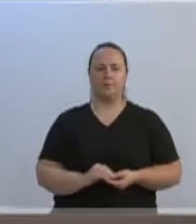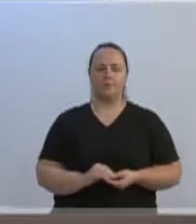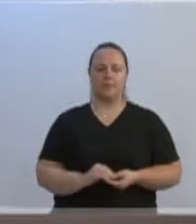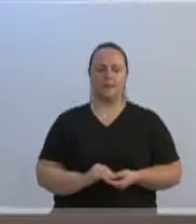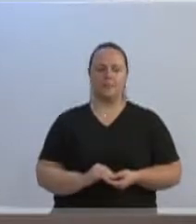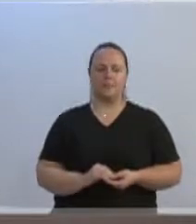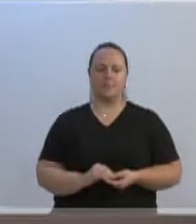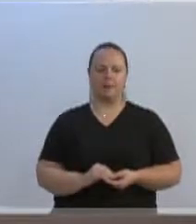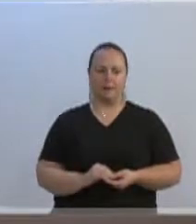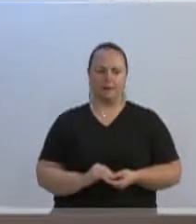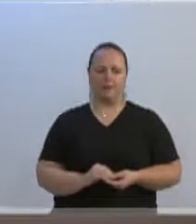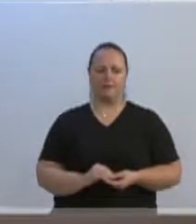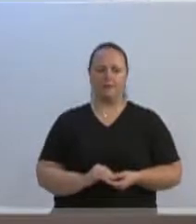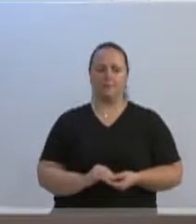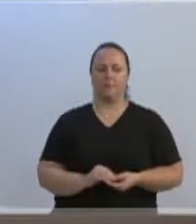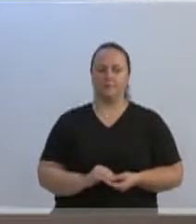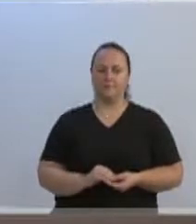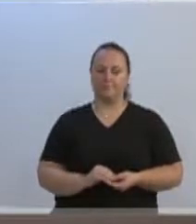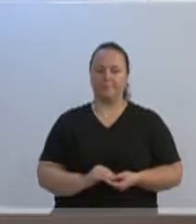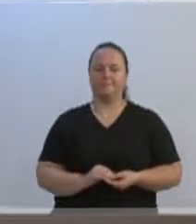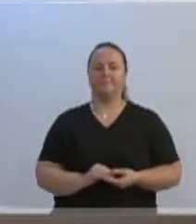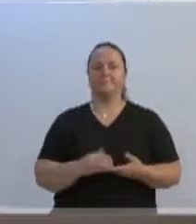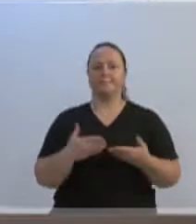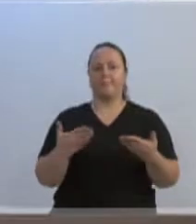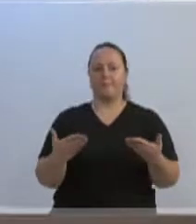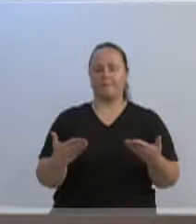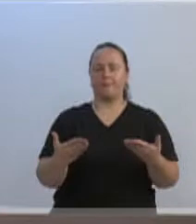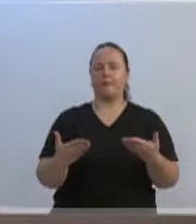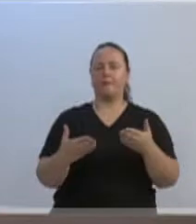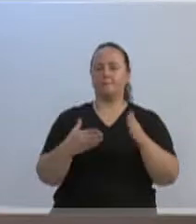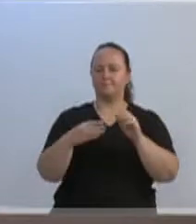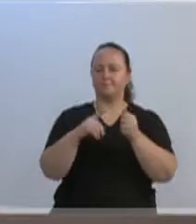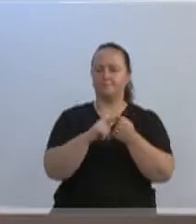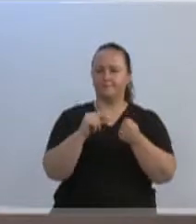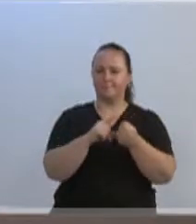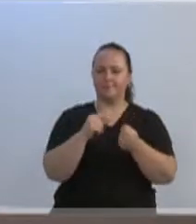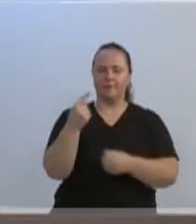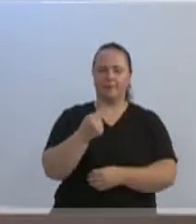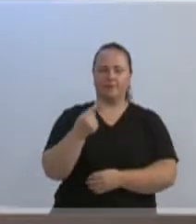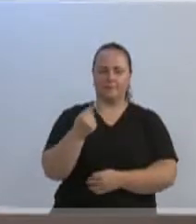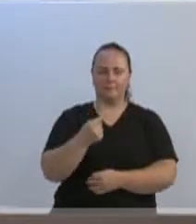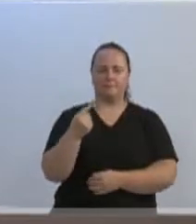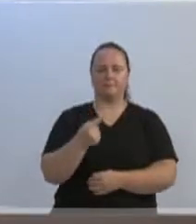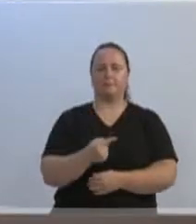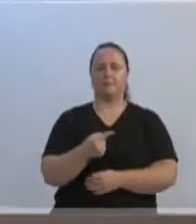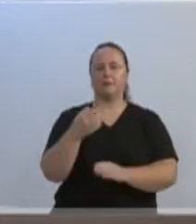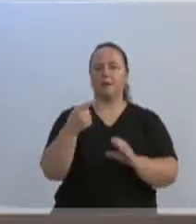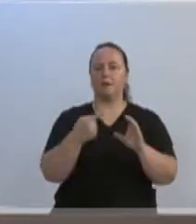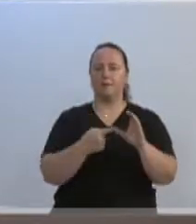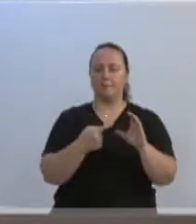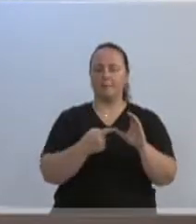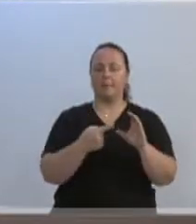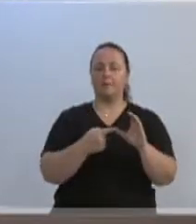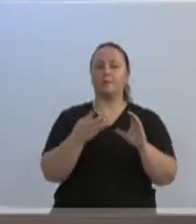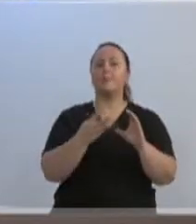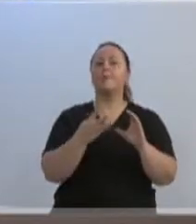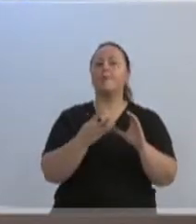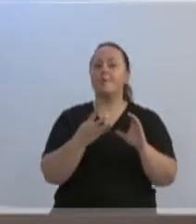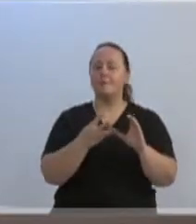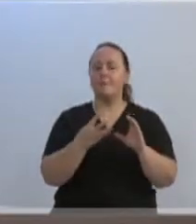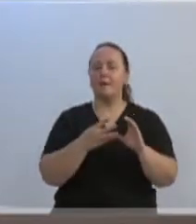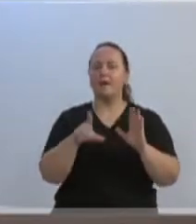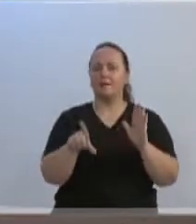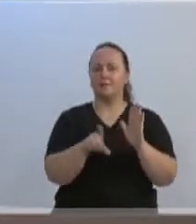artigo 1º na seção 6 do capítulo 2 do capítulo 4 da lei orgânica do município de blumenau